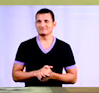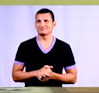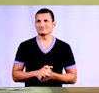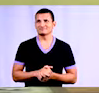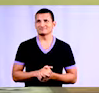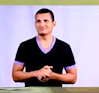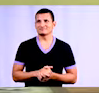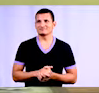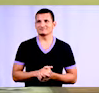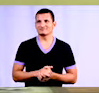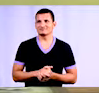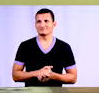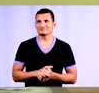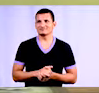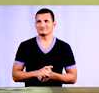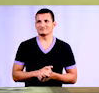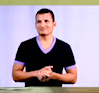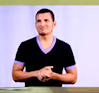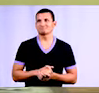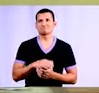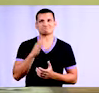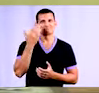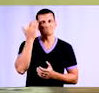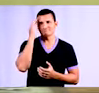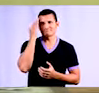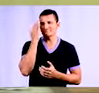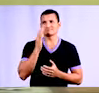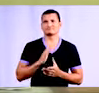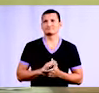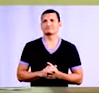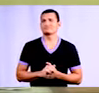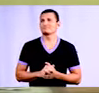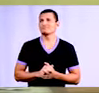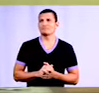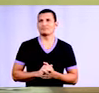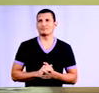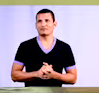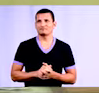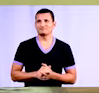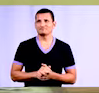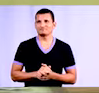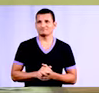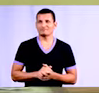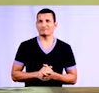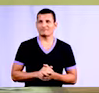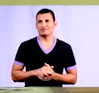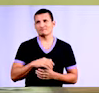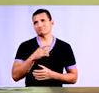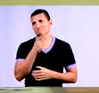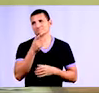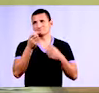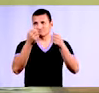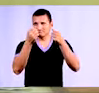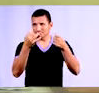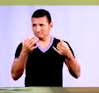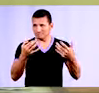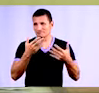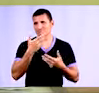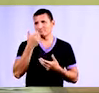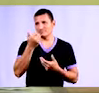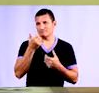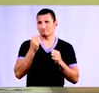longe. Não deu para entender muito bem, Francisco, mas, né, se você se explicar melhor, a gente pode resolver esse